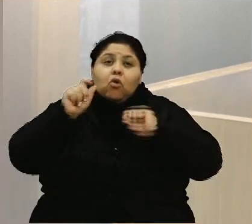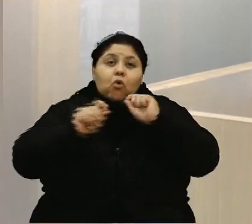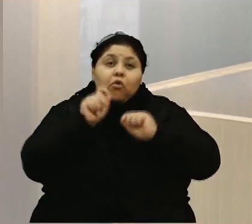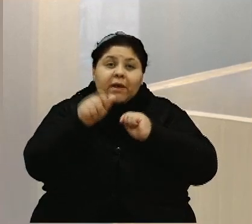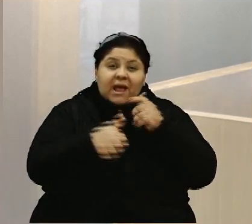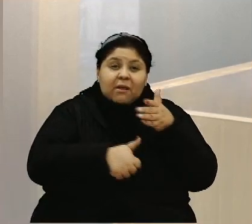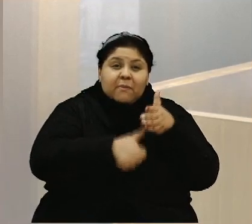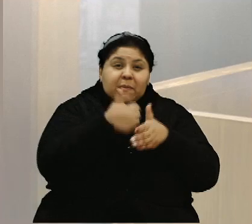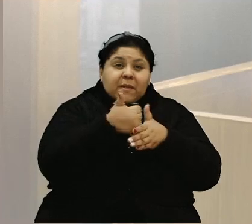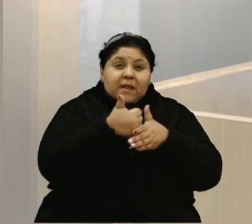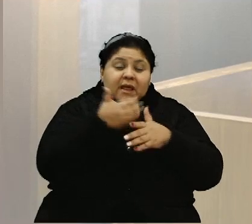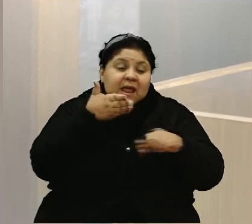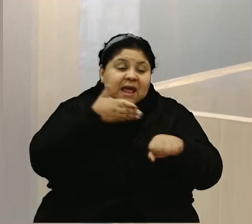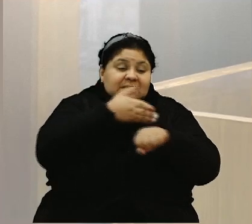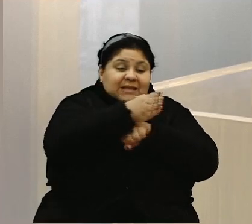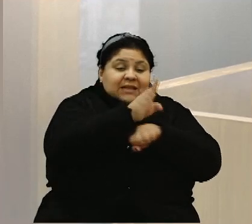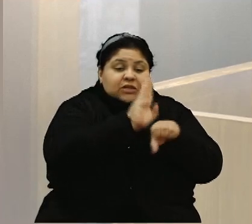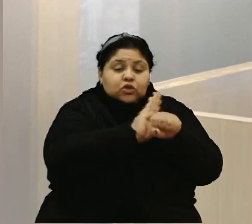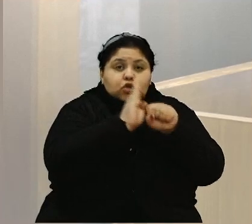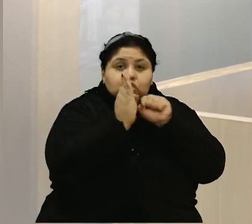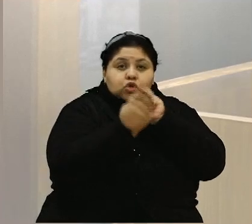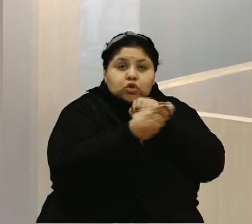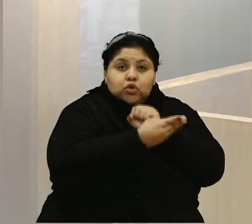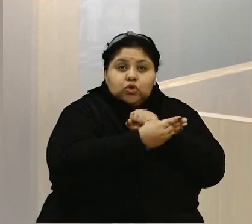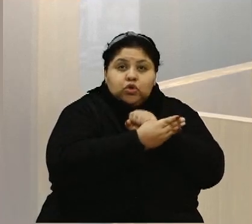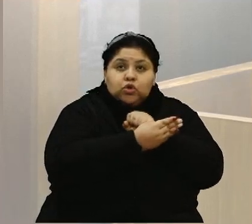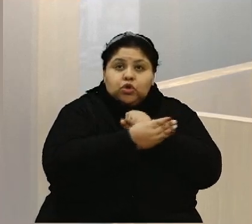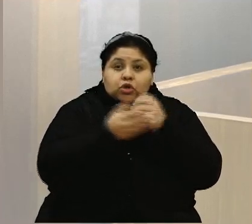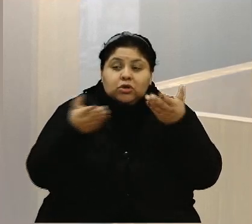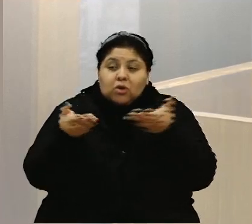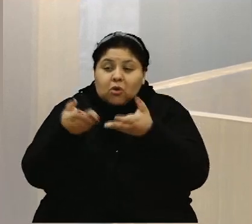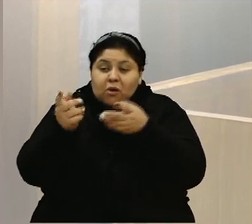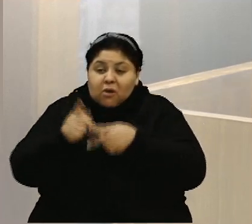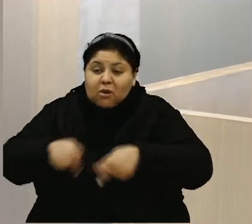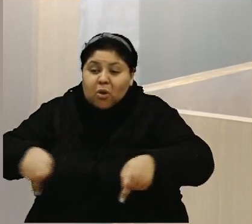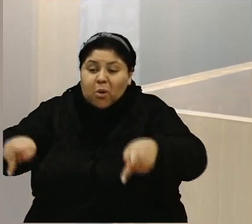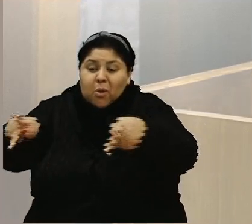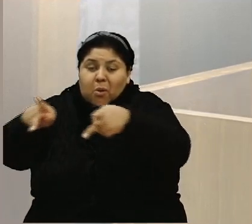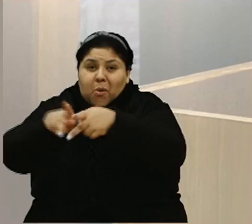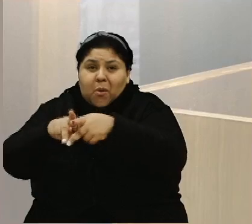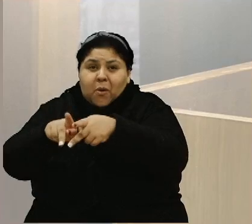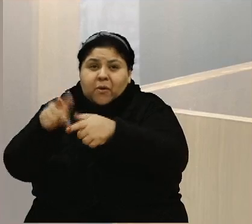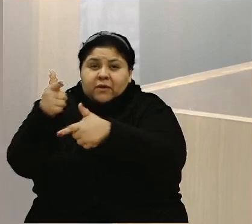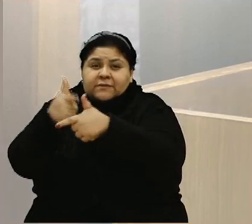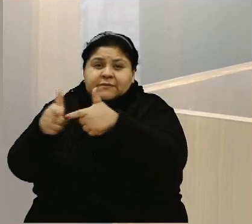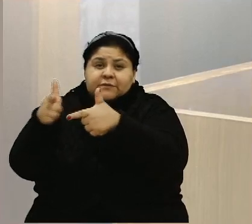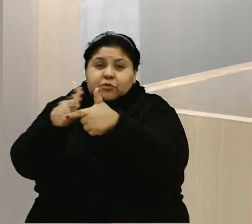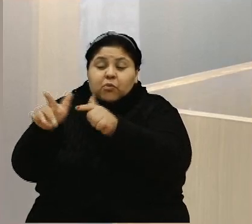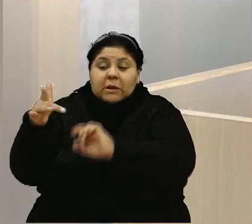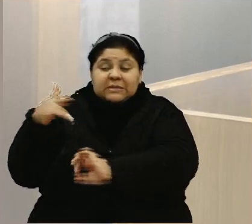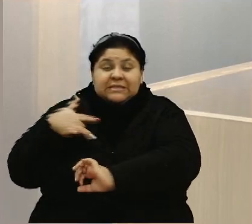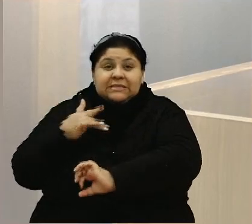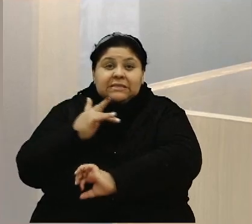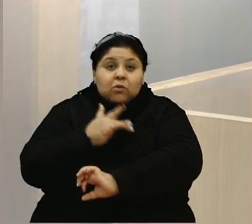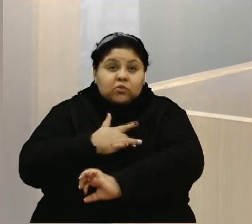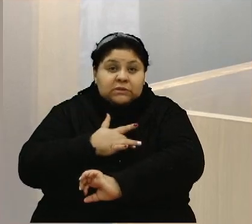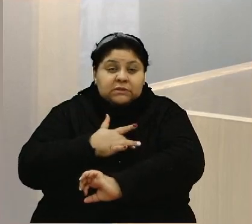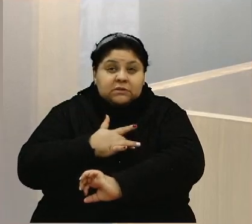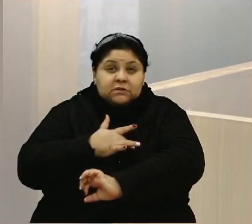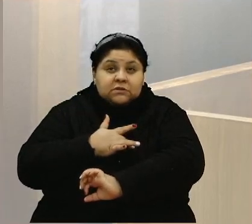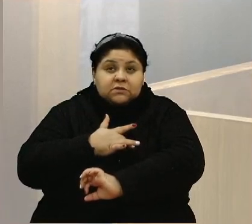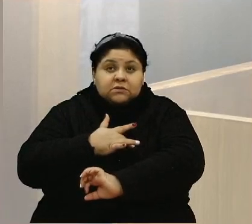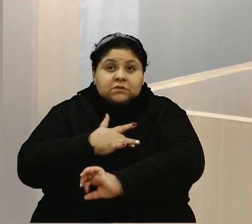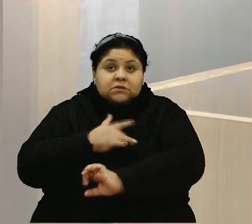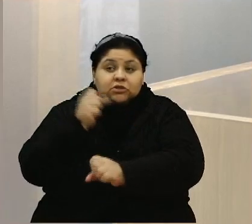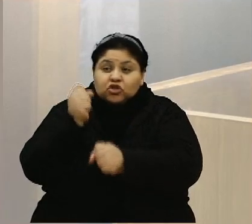melhorar a entrada do bairro coloca a população do Planalto com problema de saúde de uma